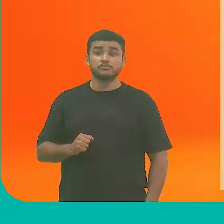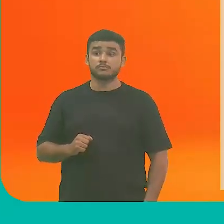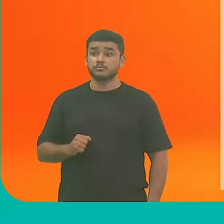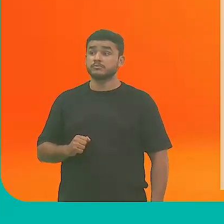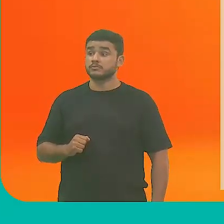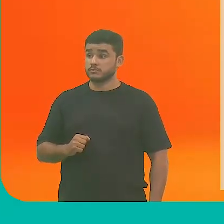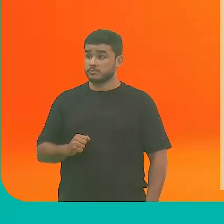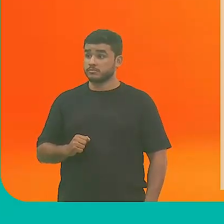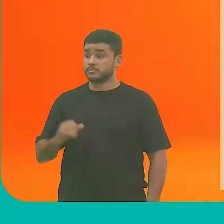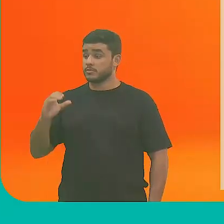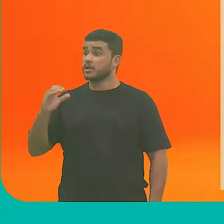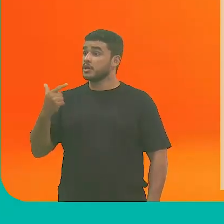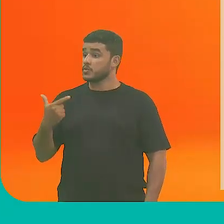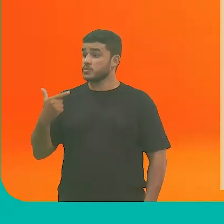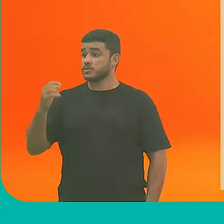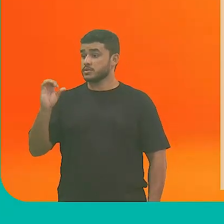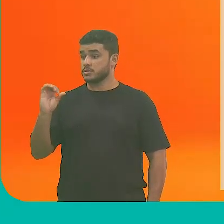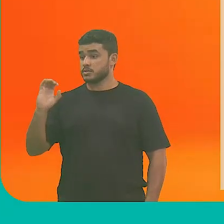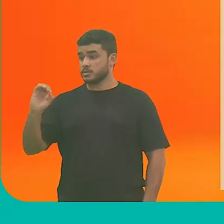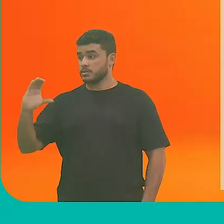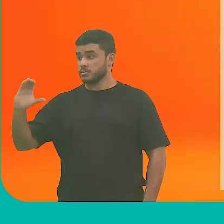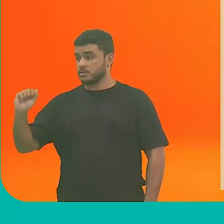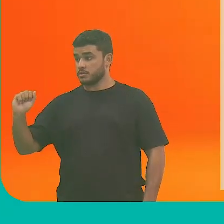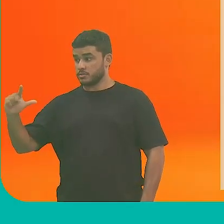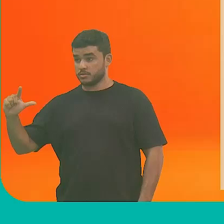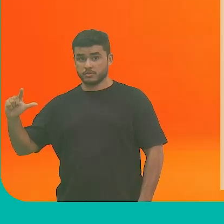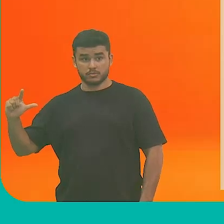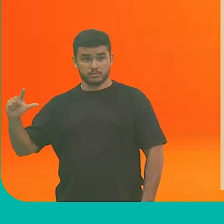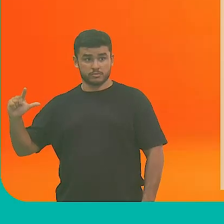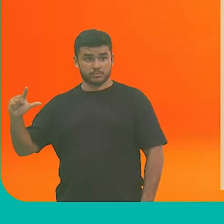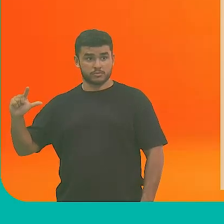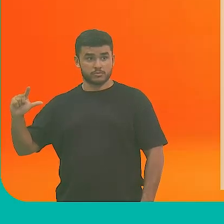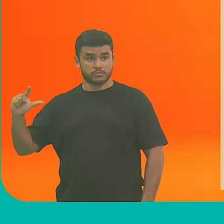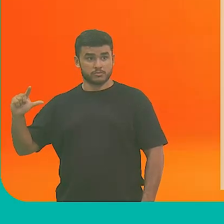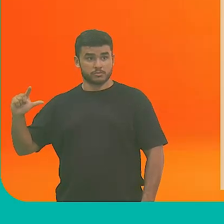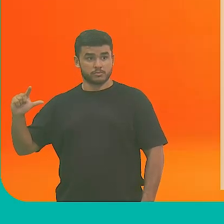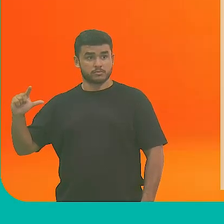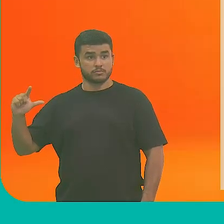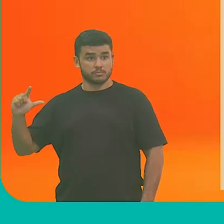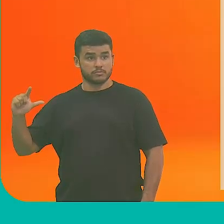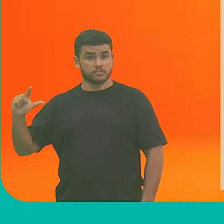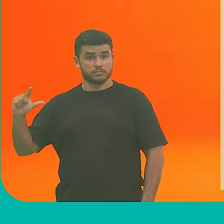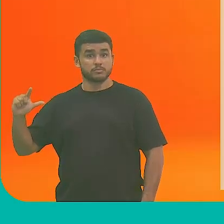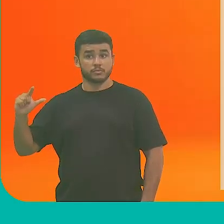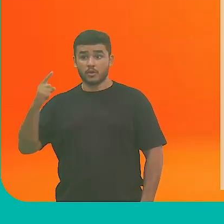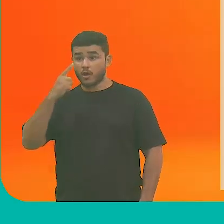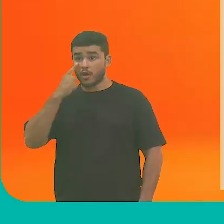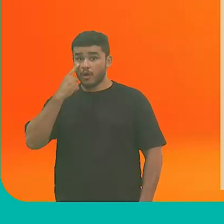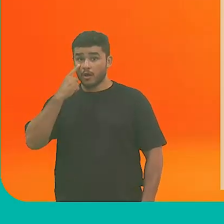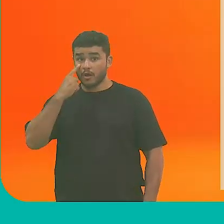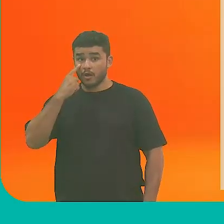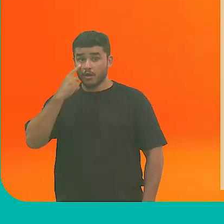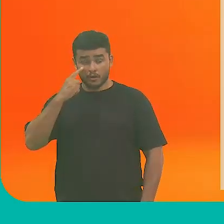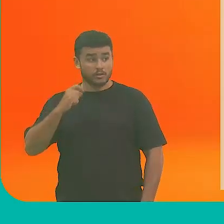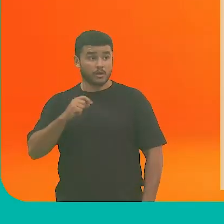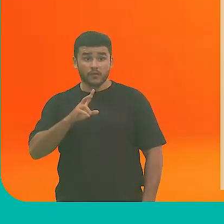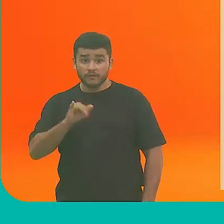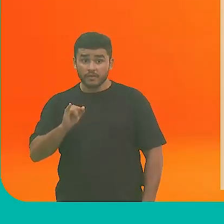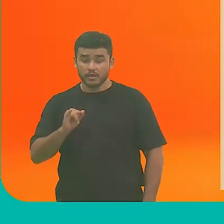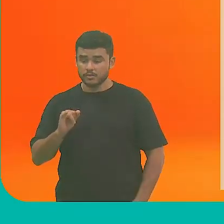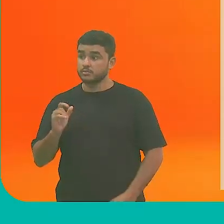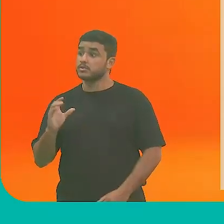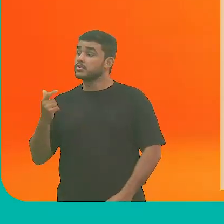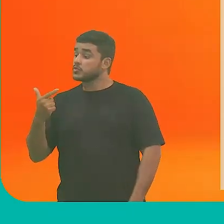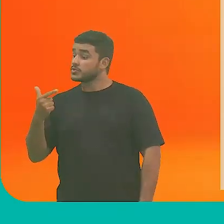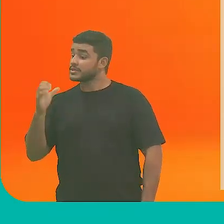é 260, então vai ser o quê? Metade. Só que ele quer acumulado. Se ele